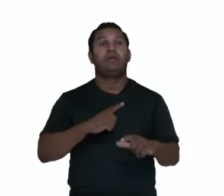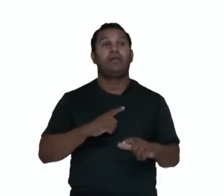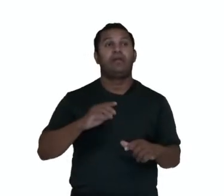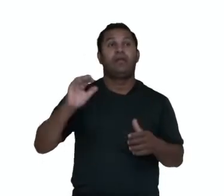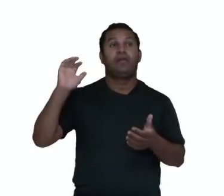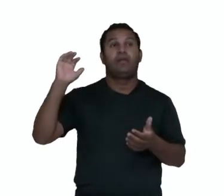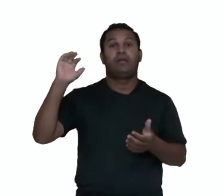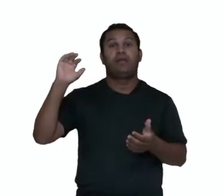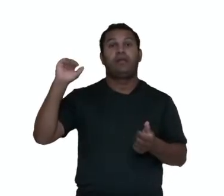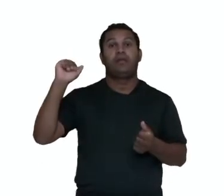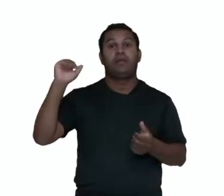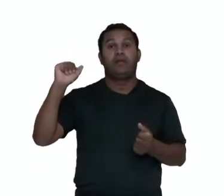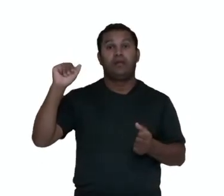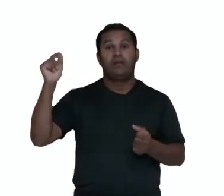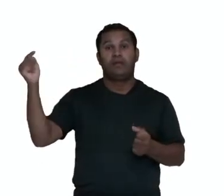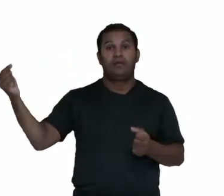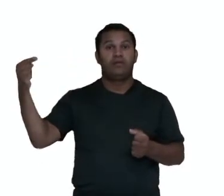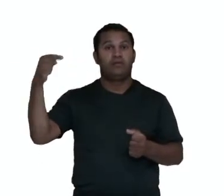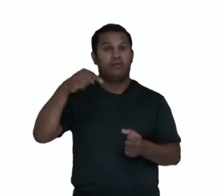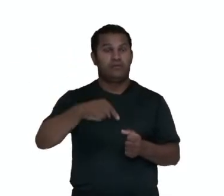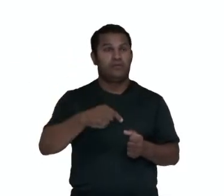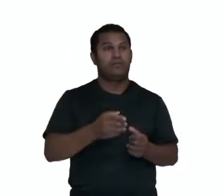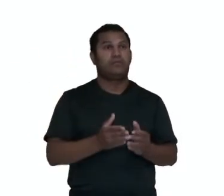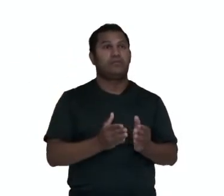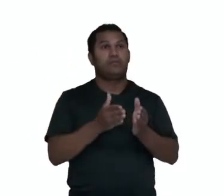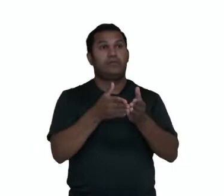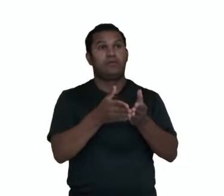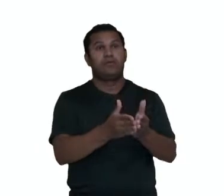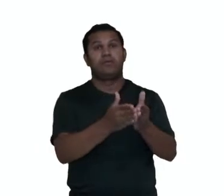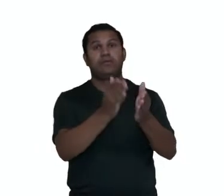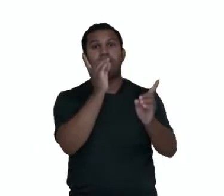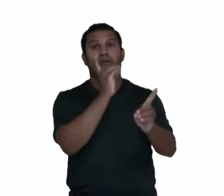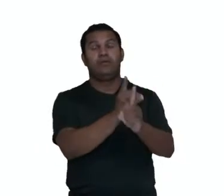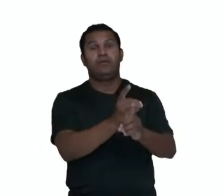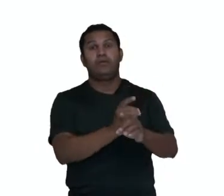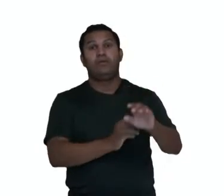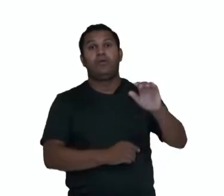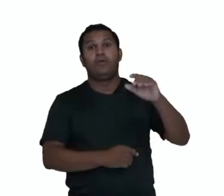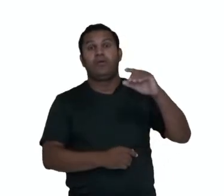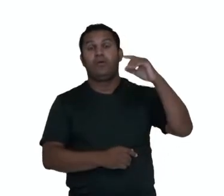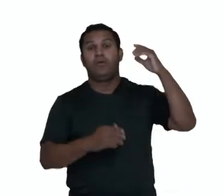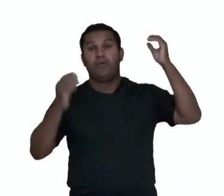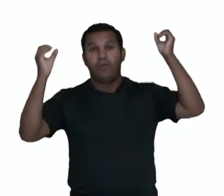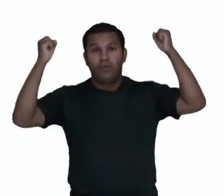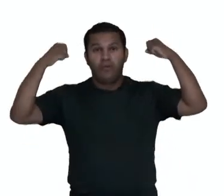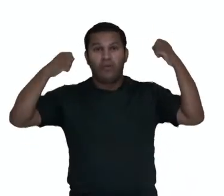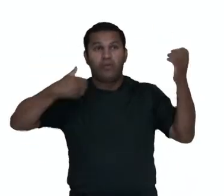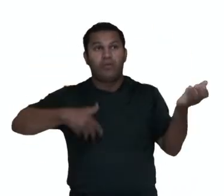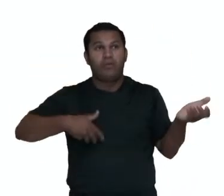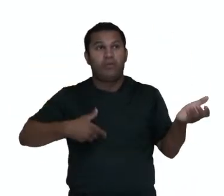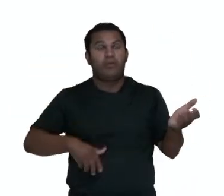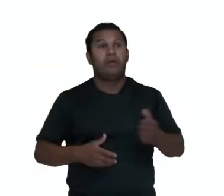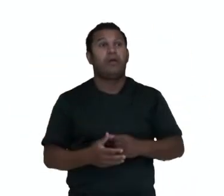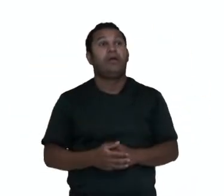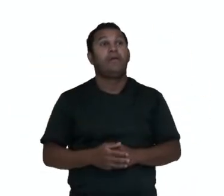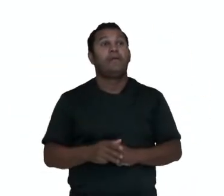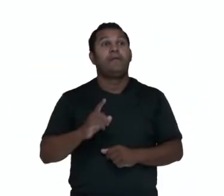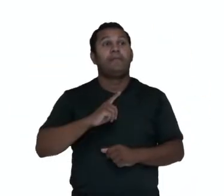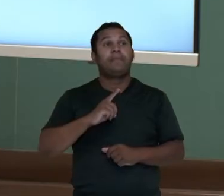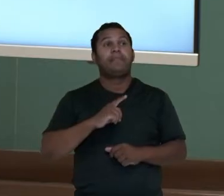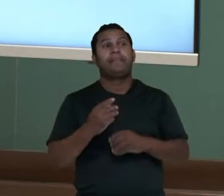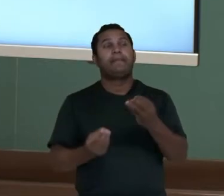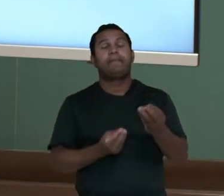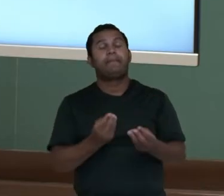Hernán Cortés, oficial da coroa espanhola, né, desembarcou, e eu acho uma informação importante, não que a gente